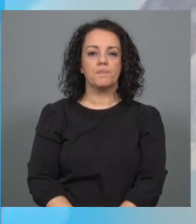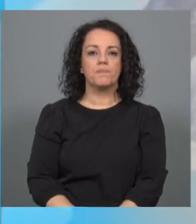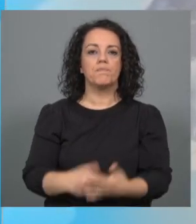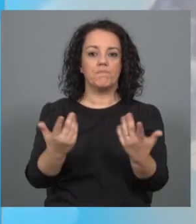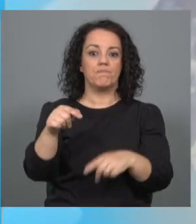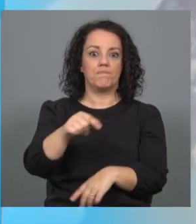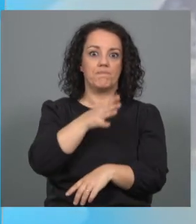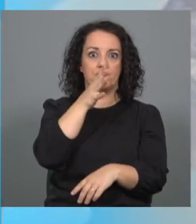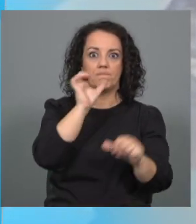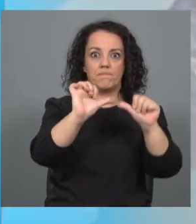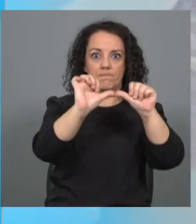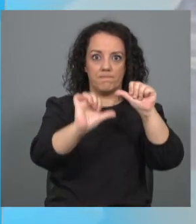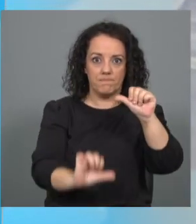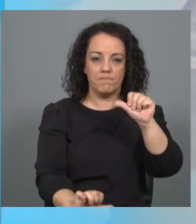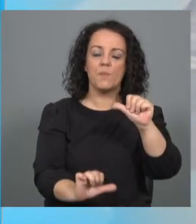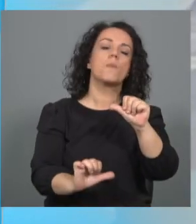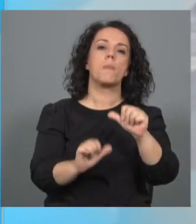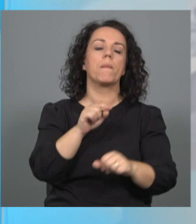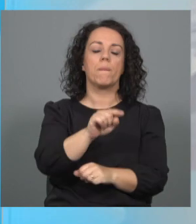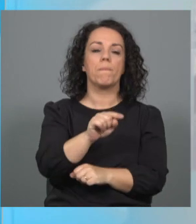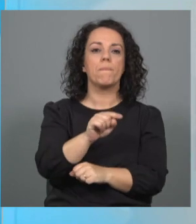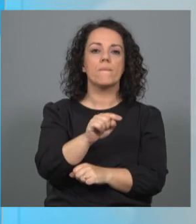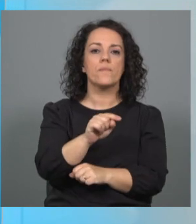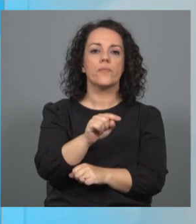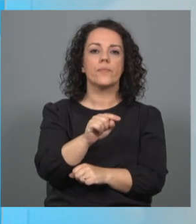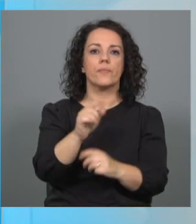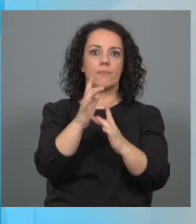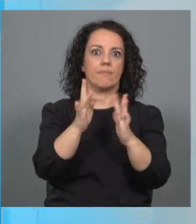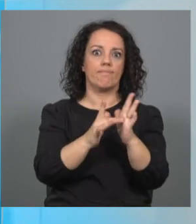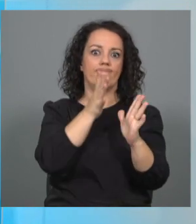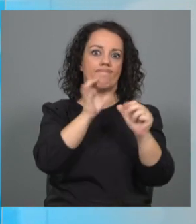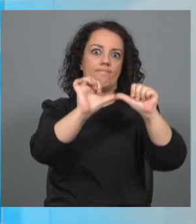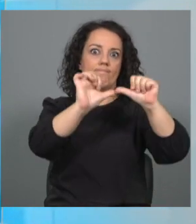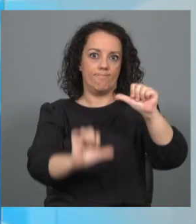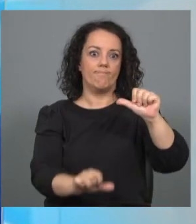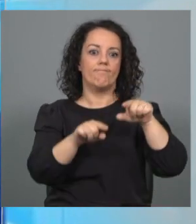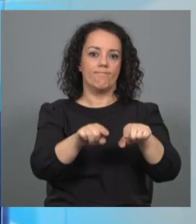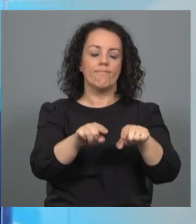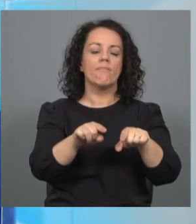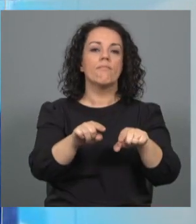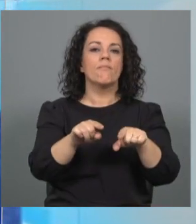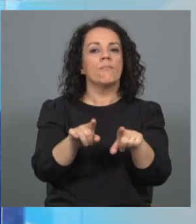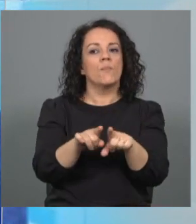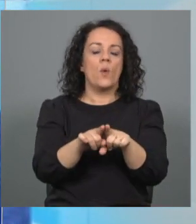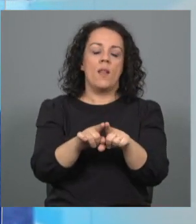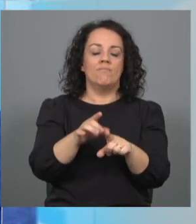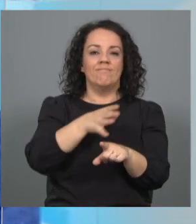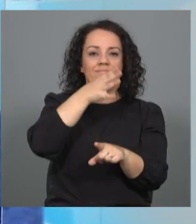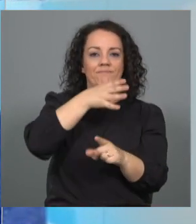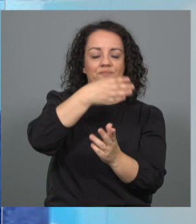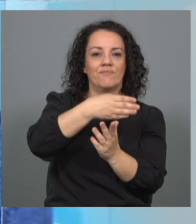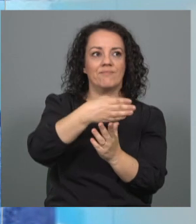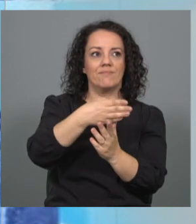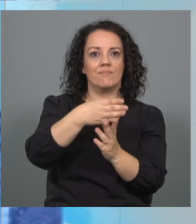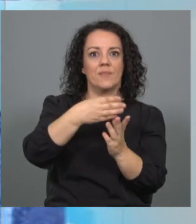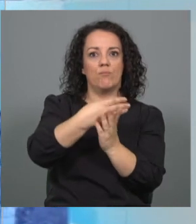Neste Evangelho, de alguma forma, a traçar o léxico, digamos, que deve